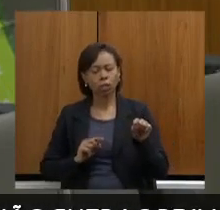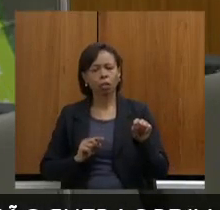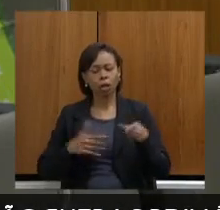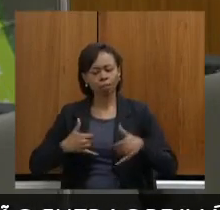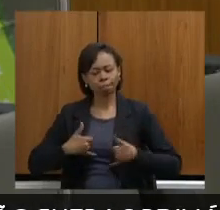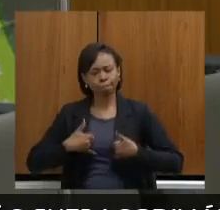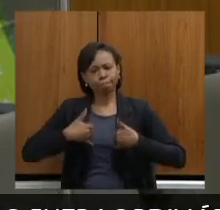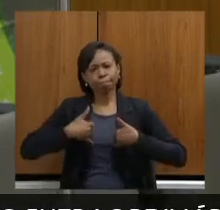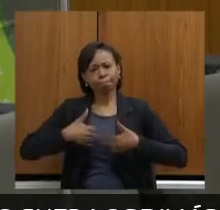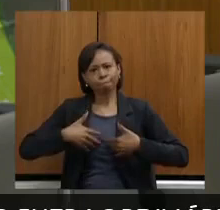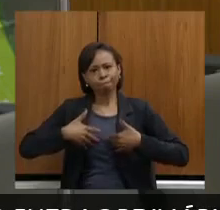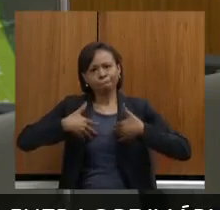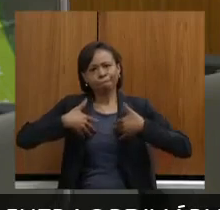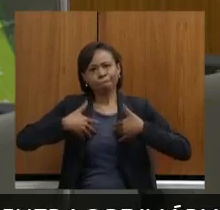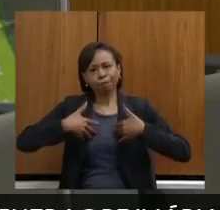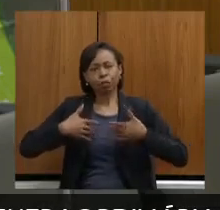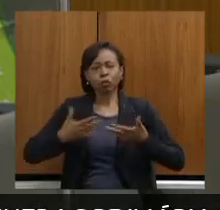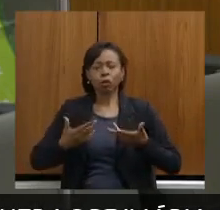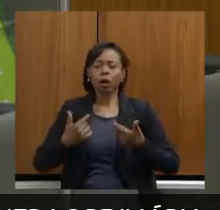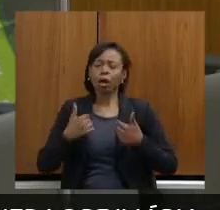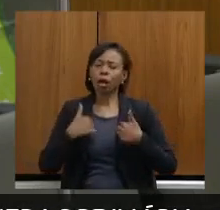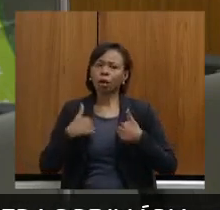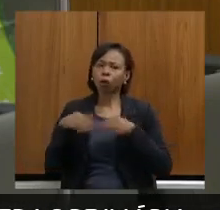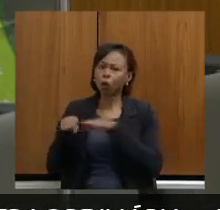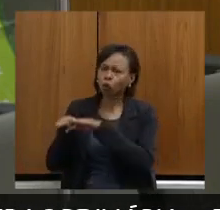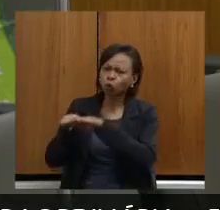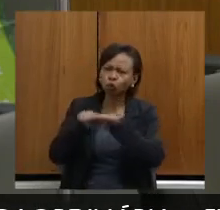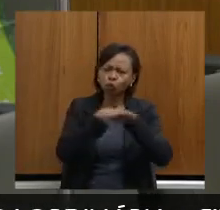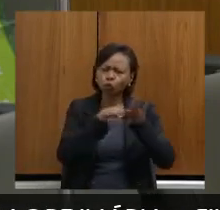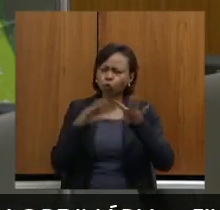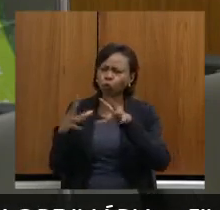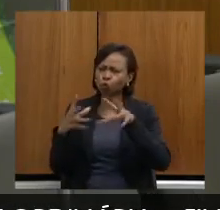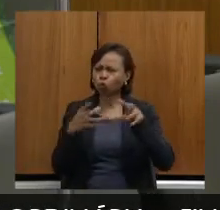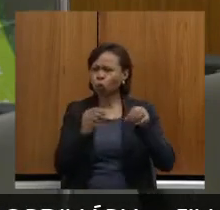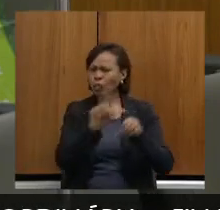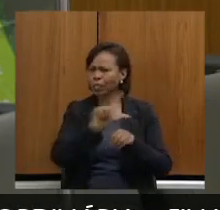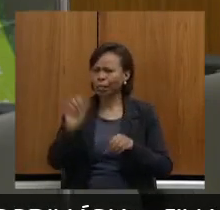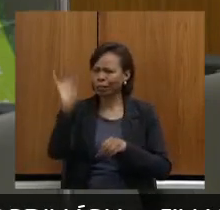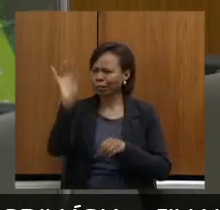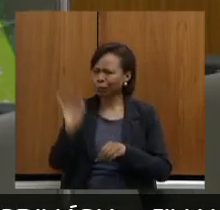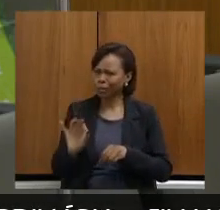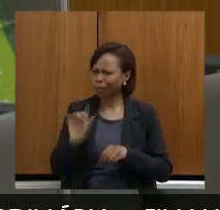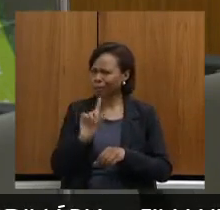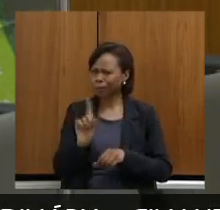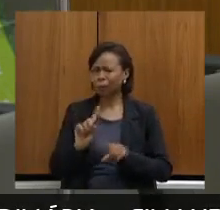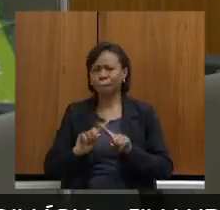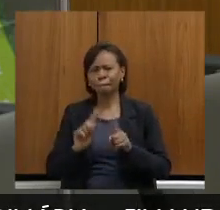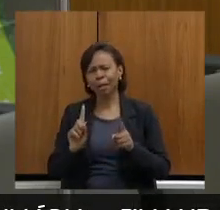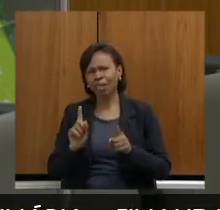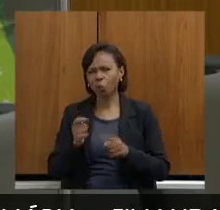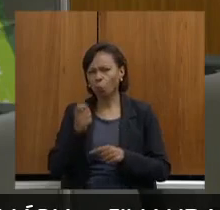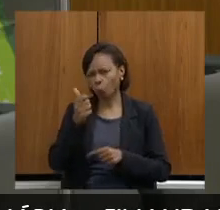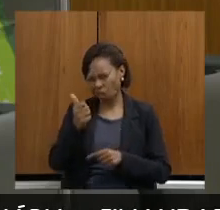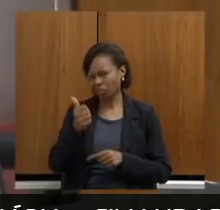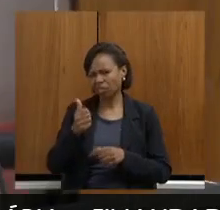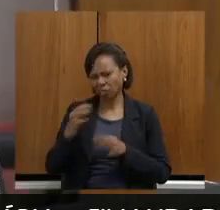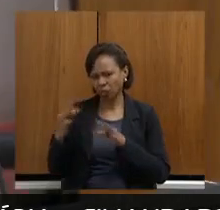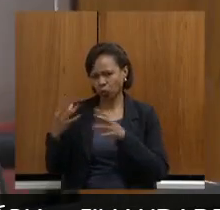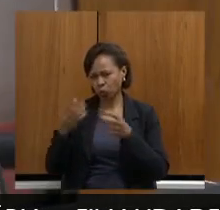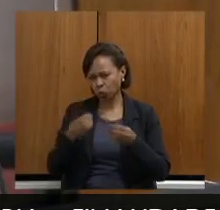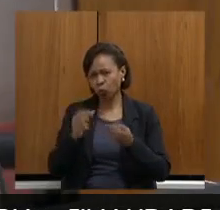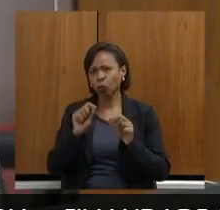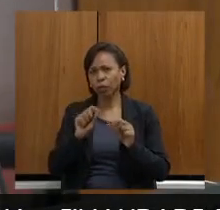eu não não diria unanimidade mas quase unanimidade até mesmo que dentro essa casa pela forma